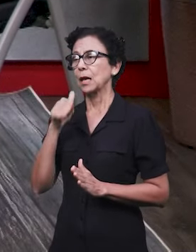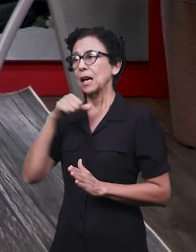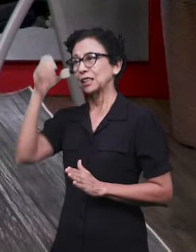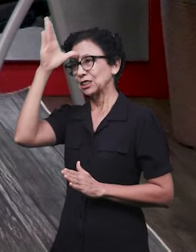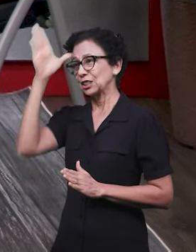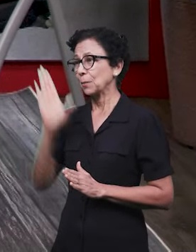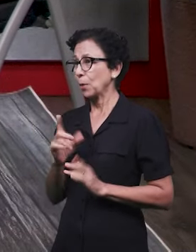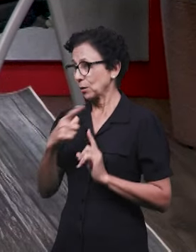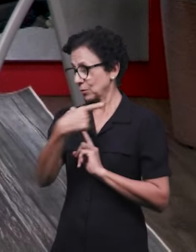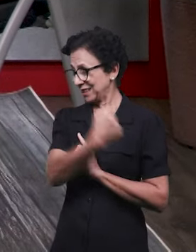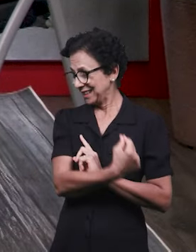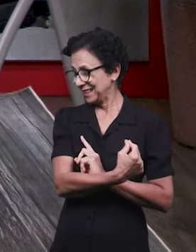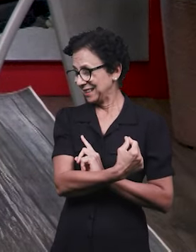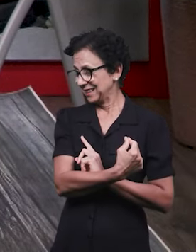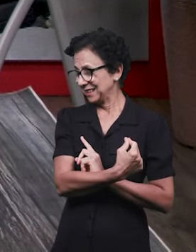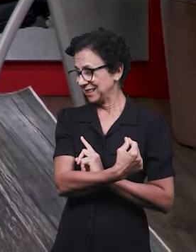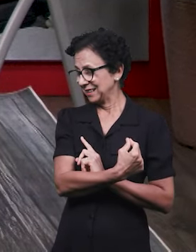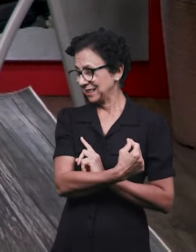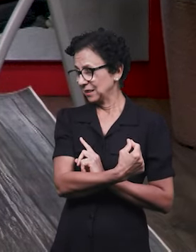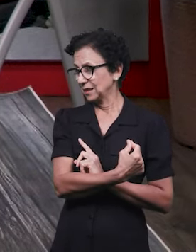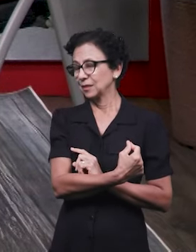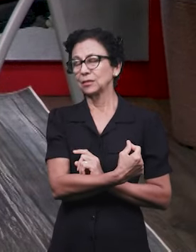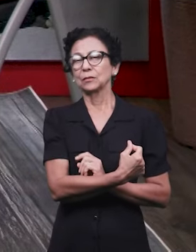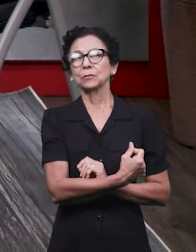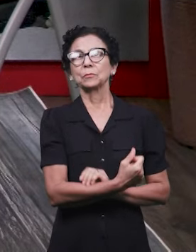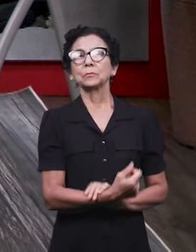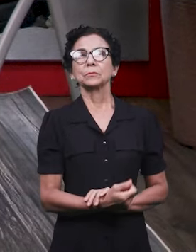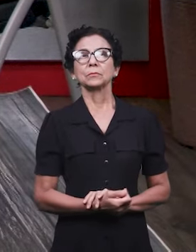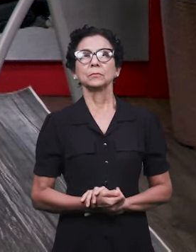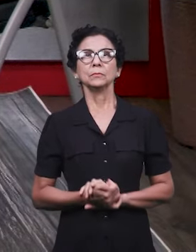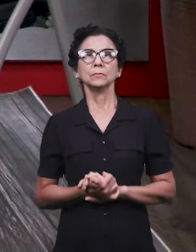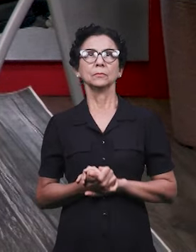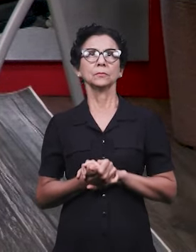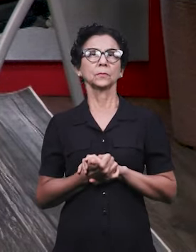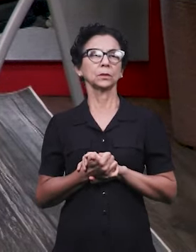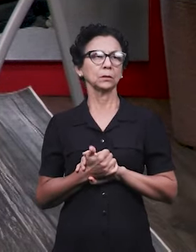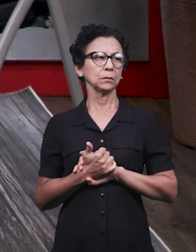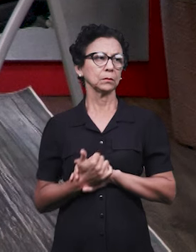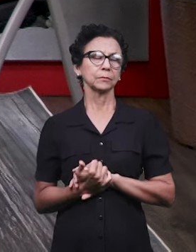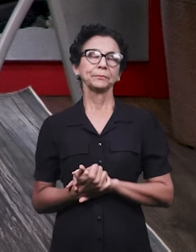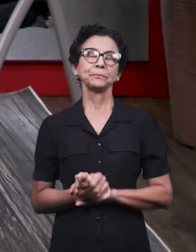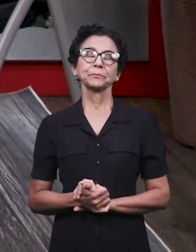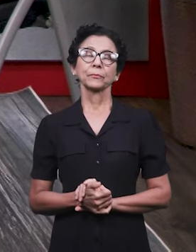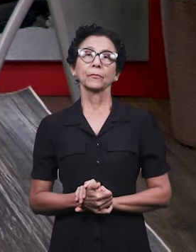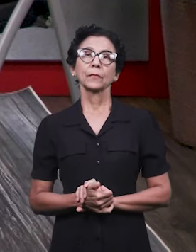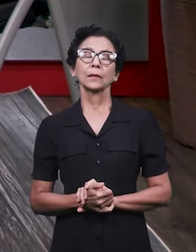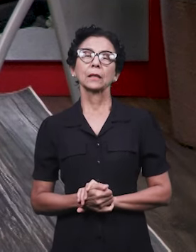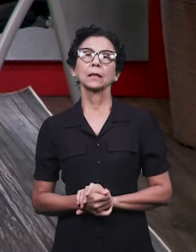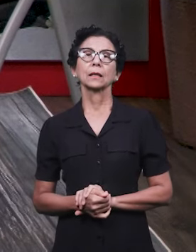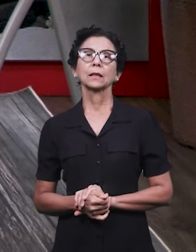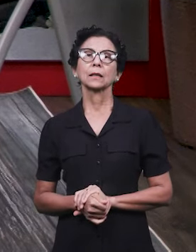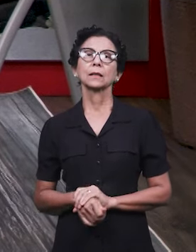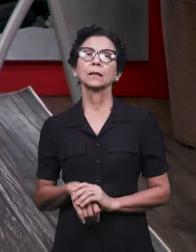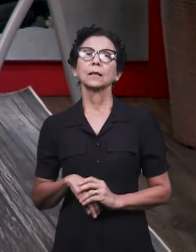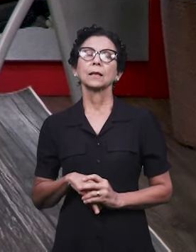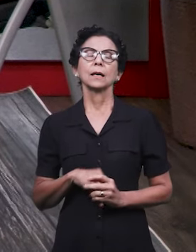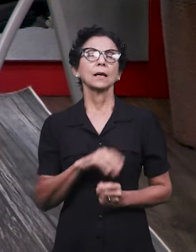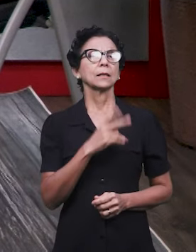ela responder. Janaína, uma coisa que você comentou na outra vez, da aula